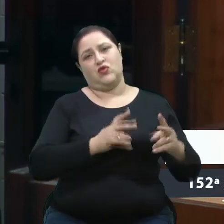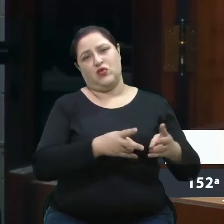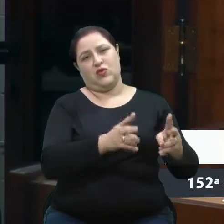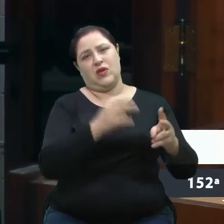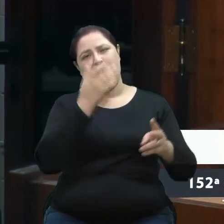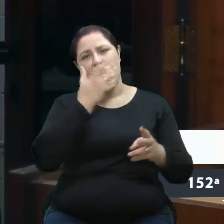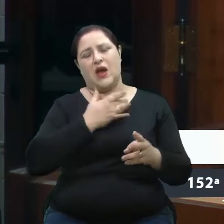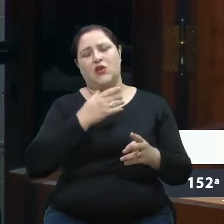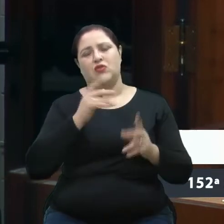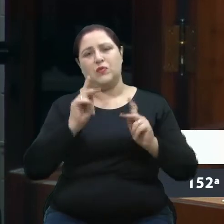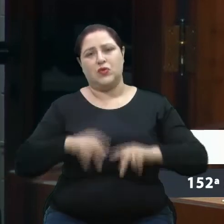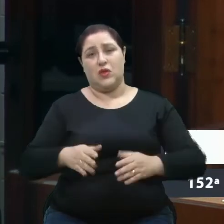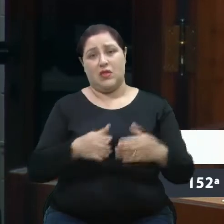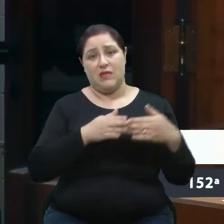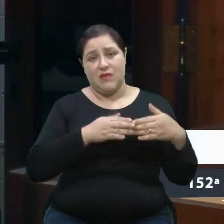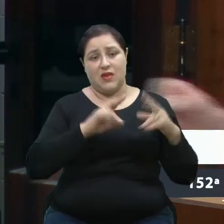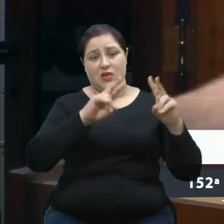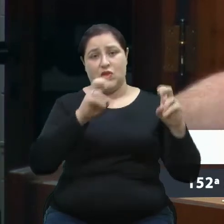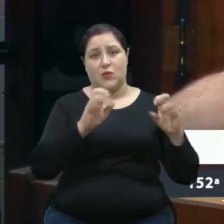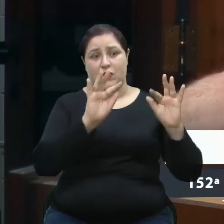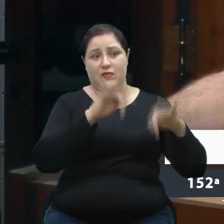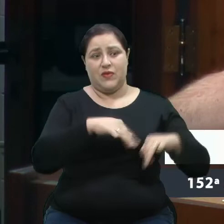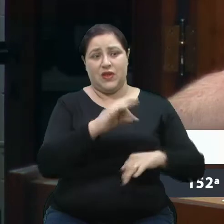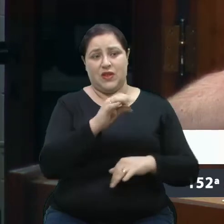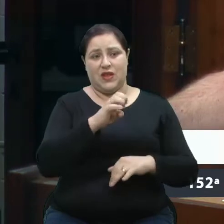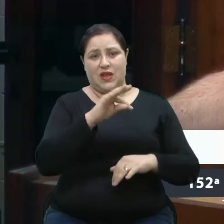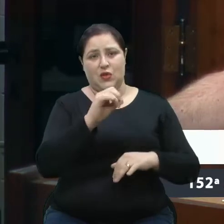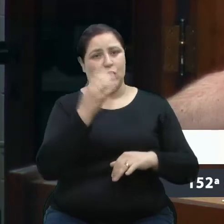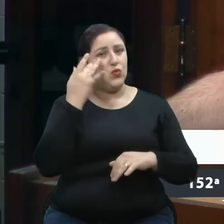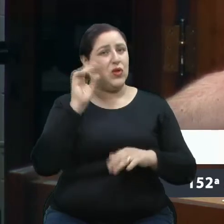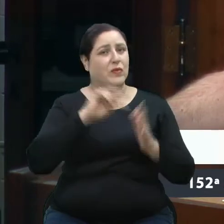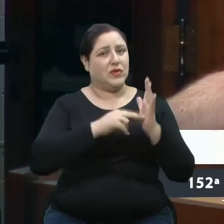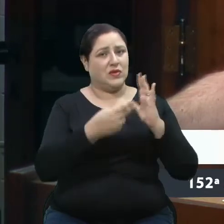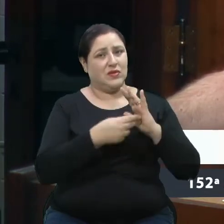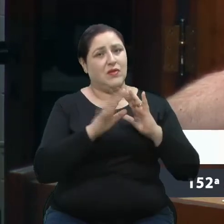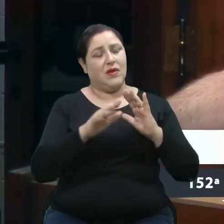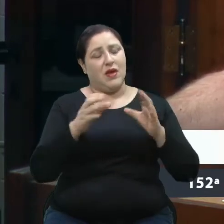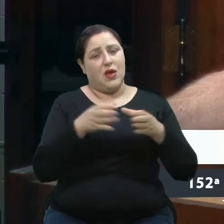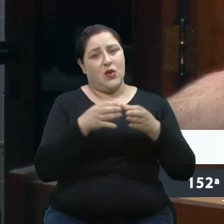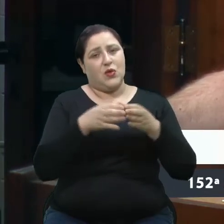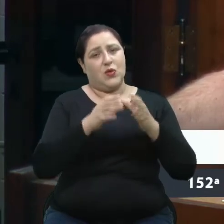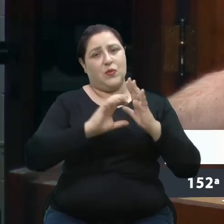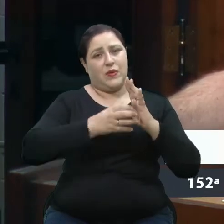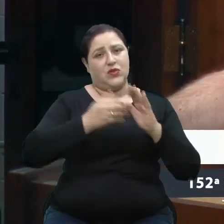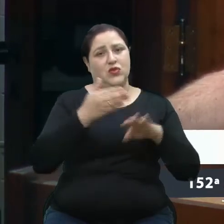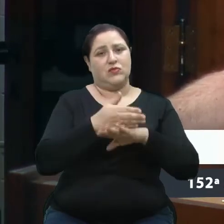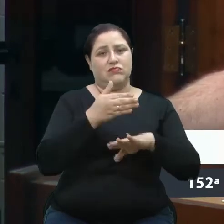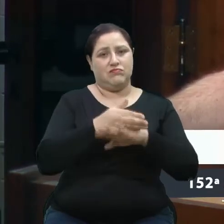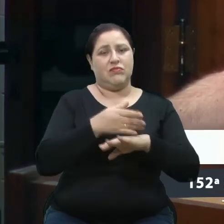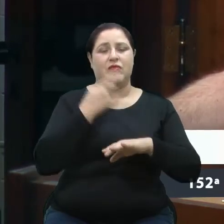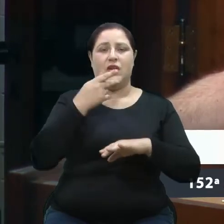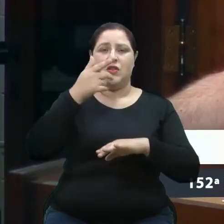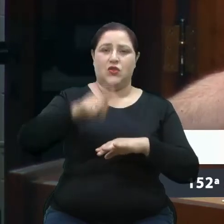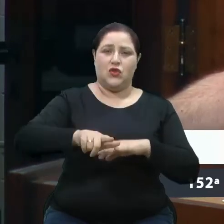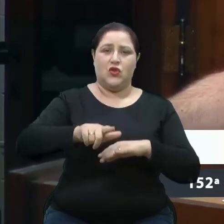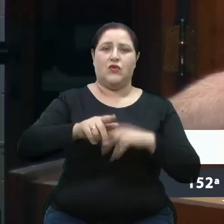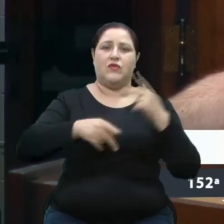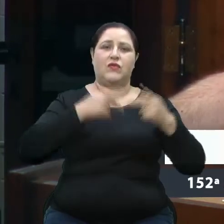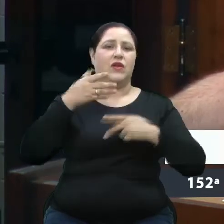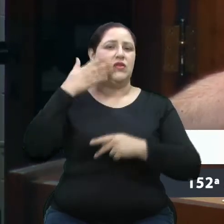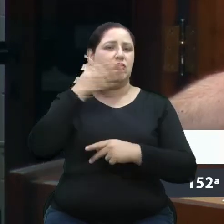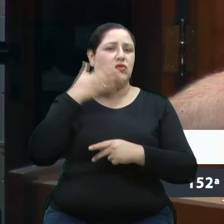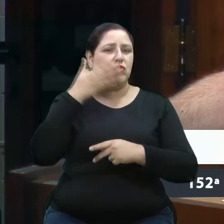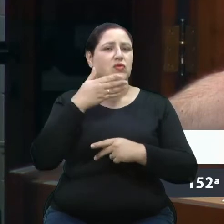sabem do que se trata. Mas, como são soldados do partido, repetem por diversas vezes o discurso que busca, sim, agradar